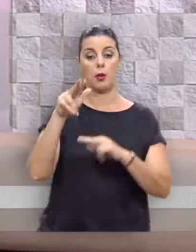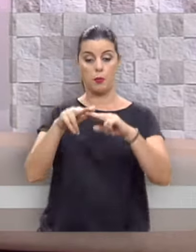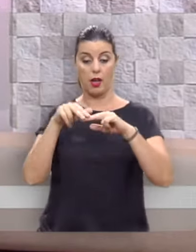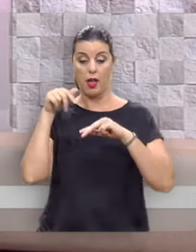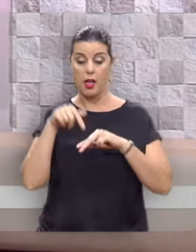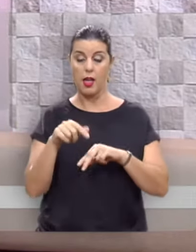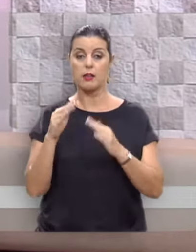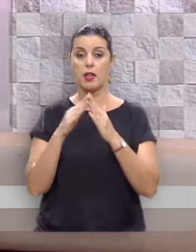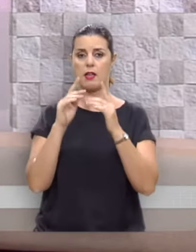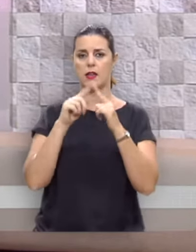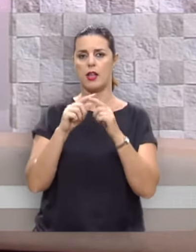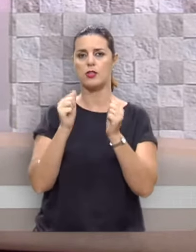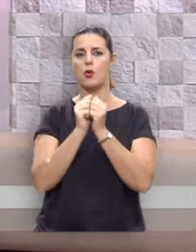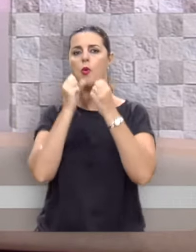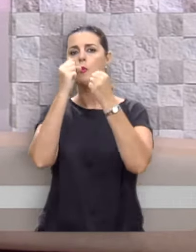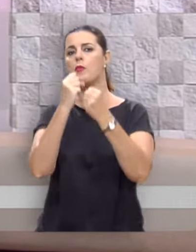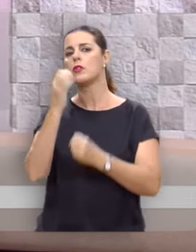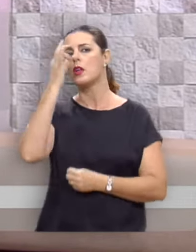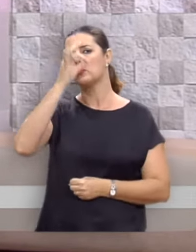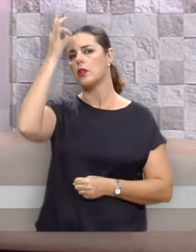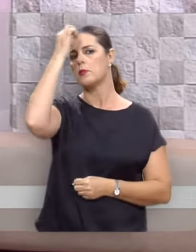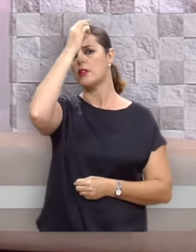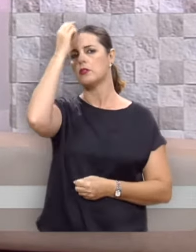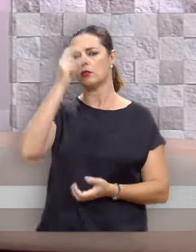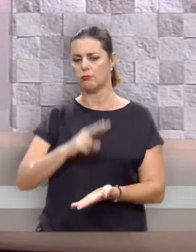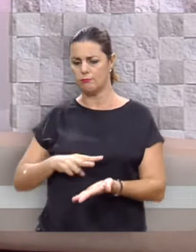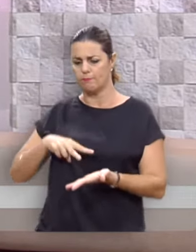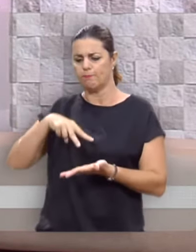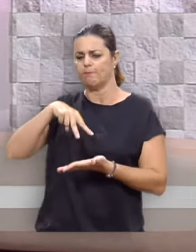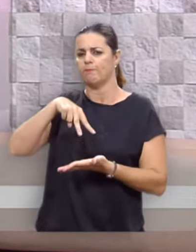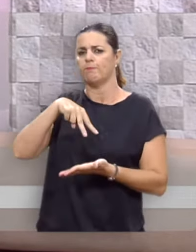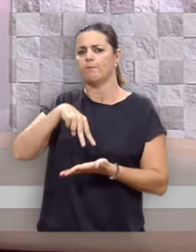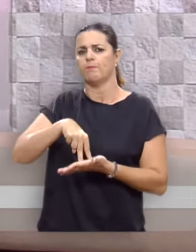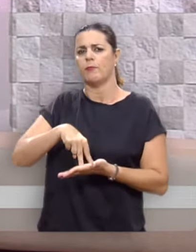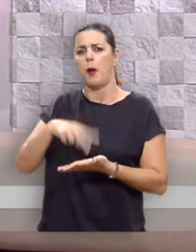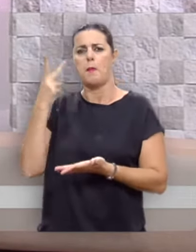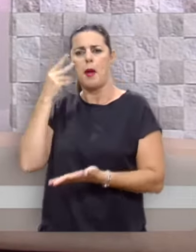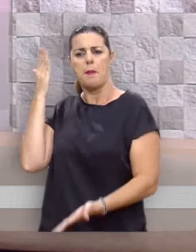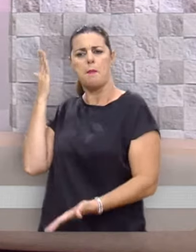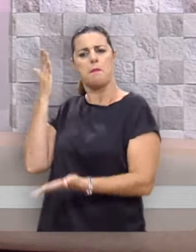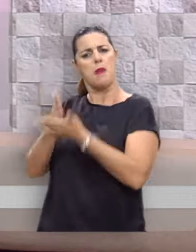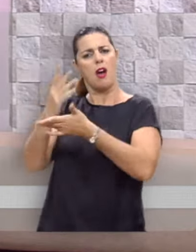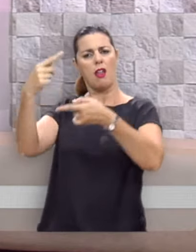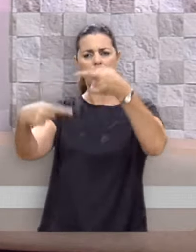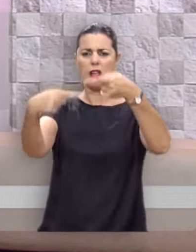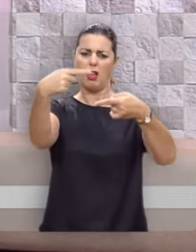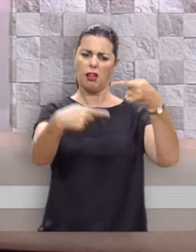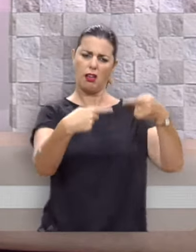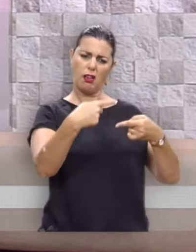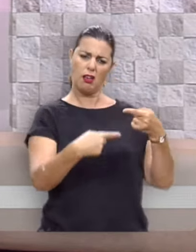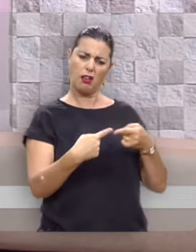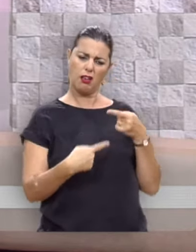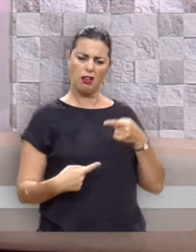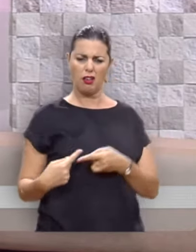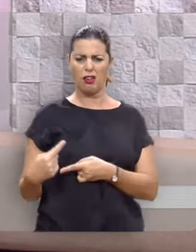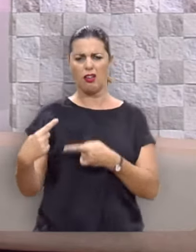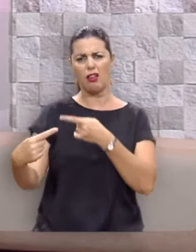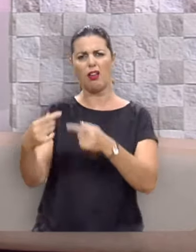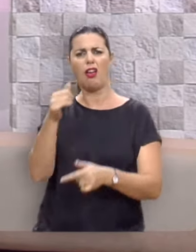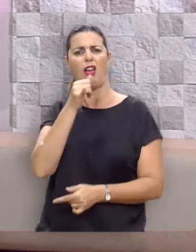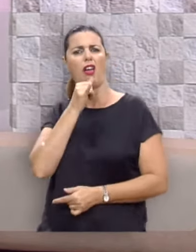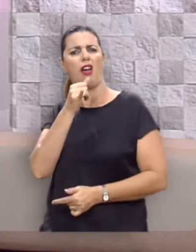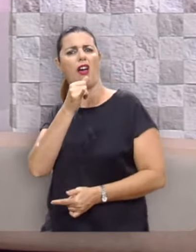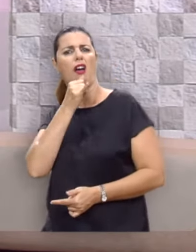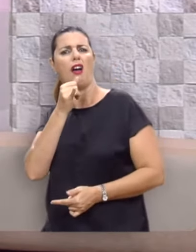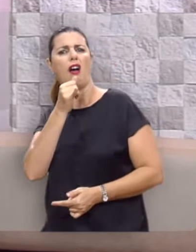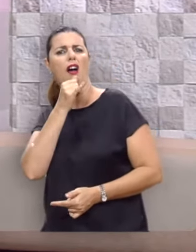do Espírito Santo, se levante para parar e cessar as discussões que não produzem resultados